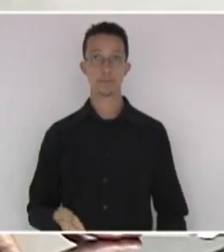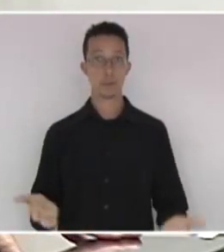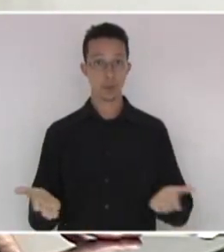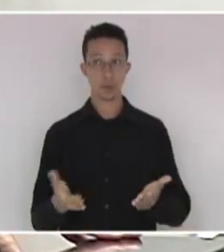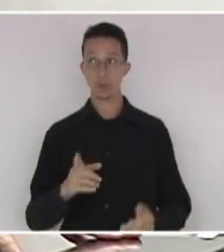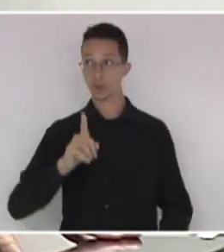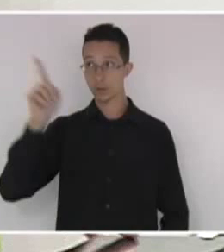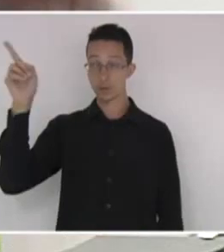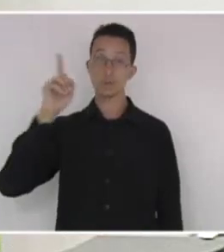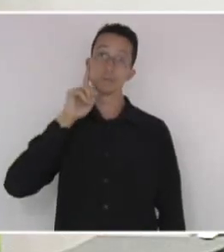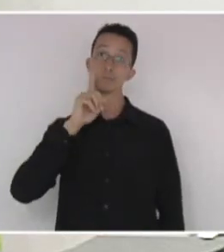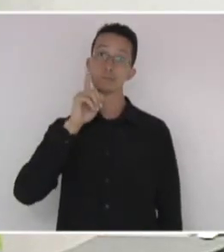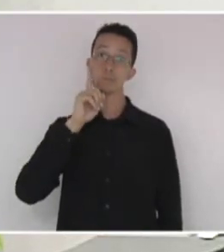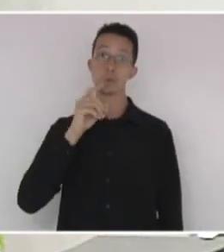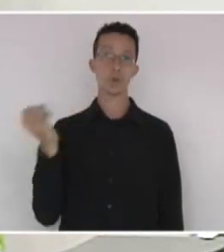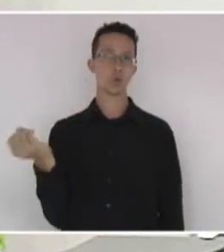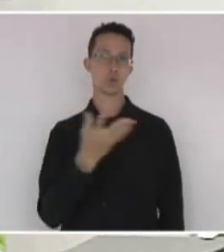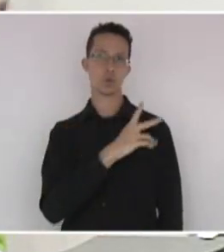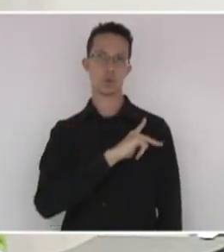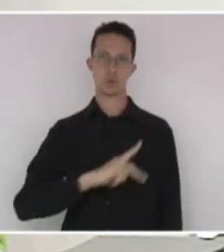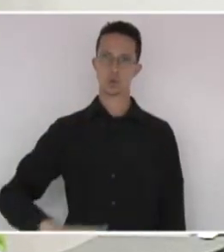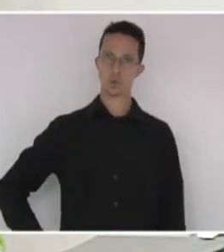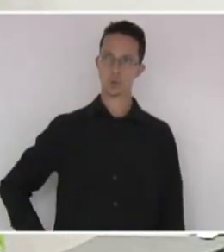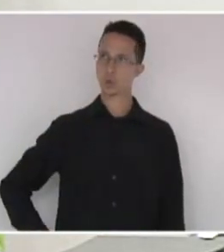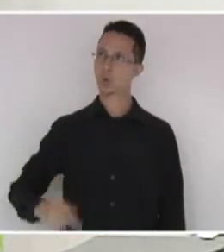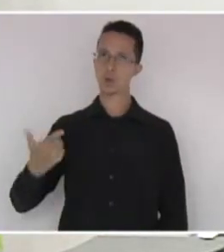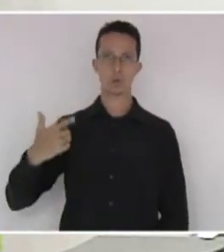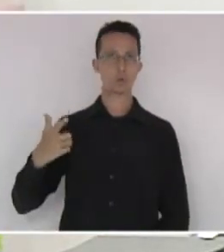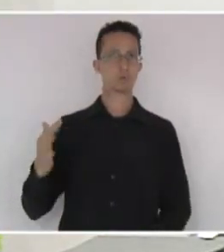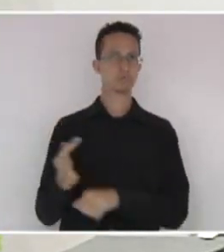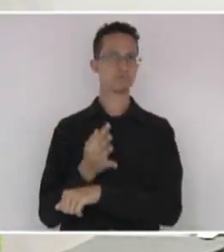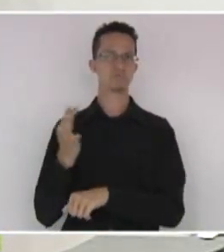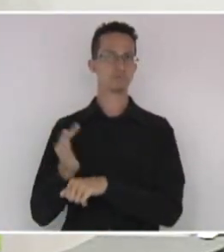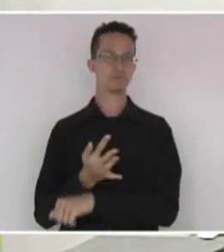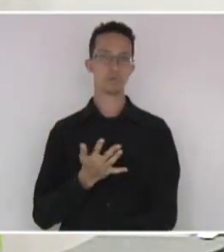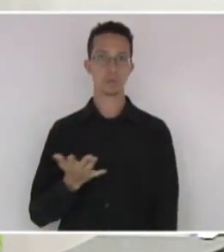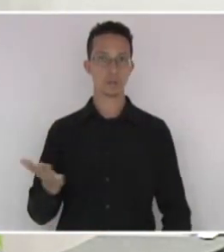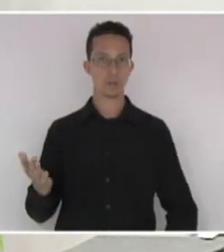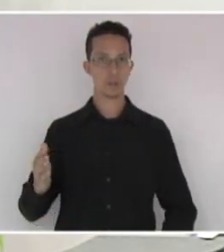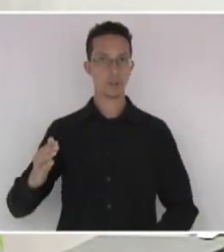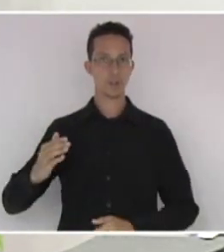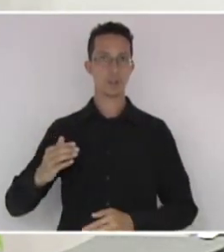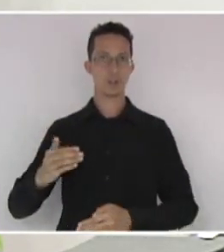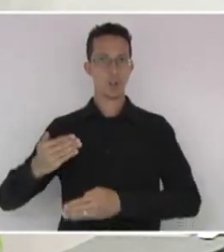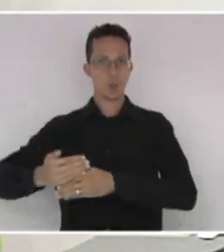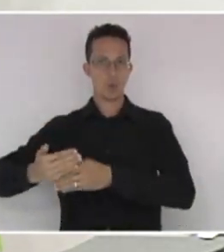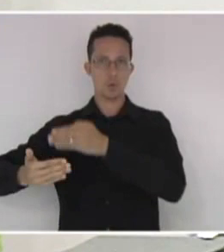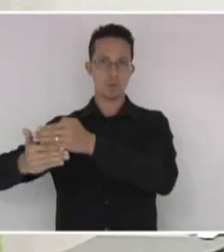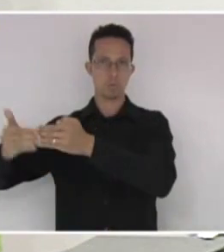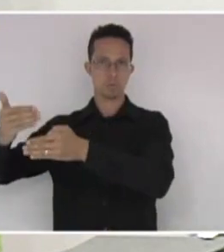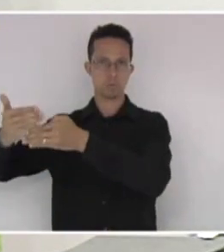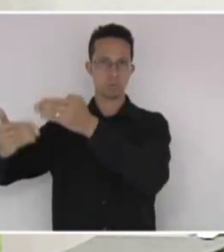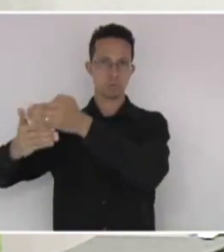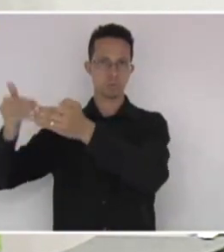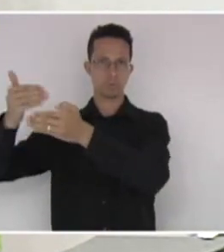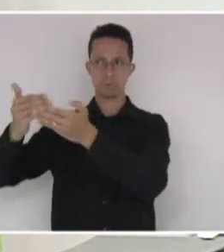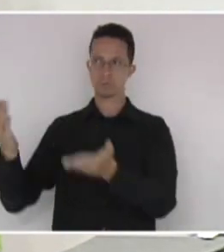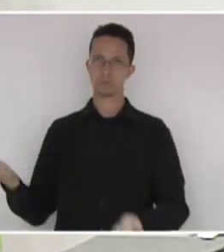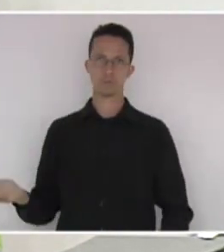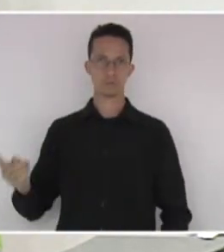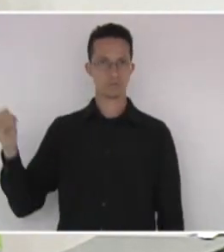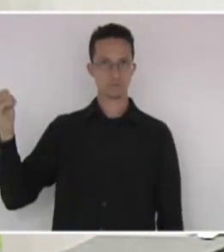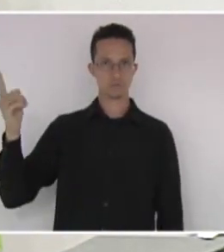intolerância. A construção de muros, ou seja, o retrocesso de tudo que a gente estava fazendo, agora vem ele com